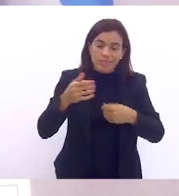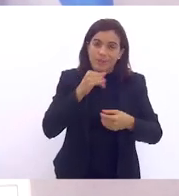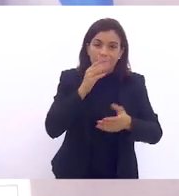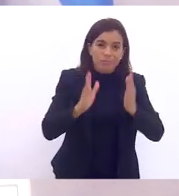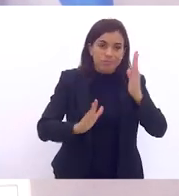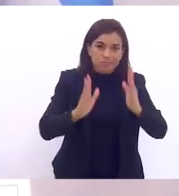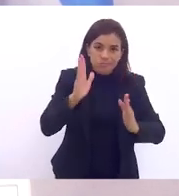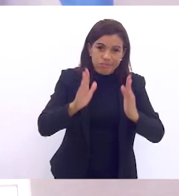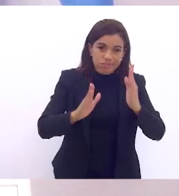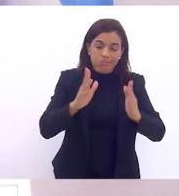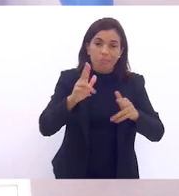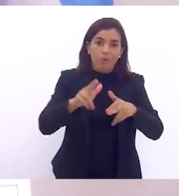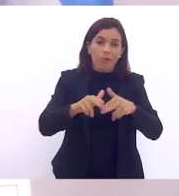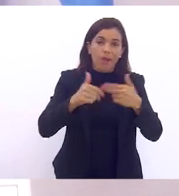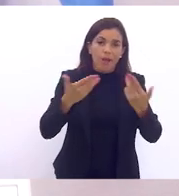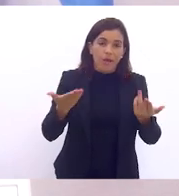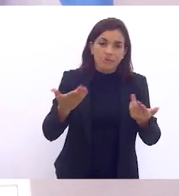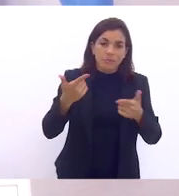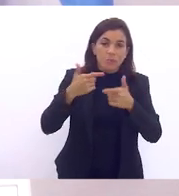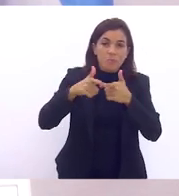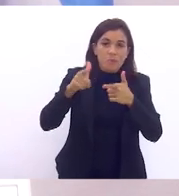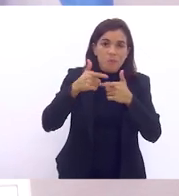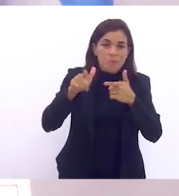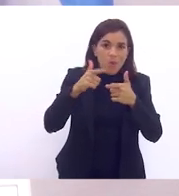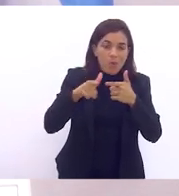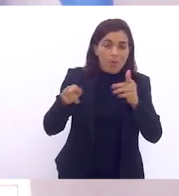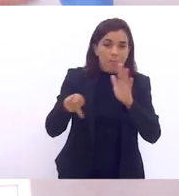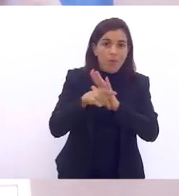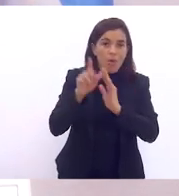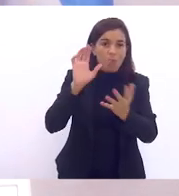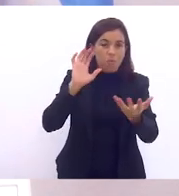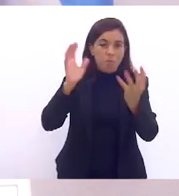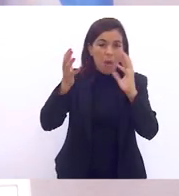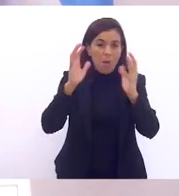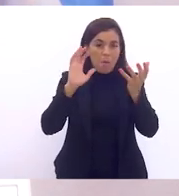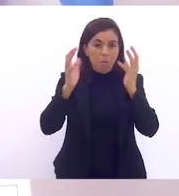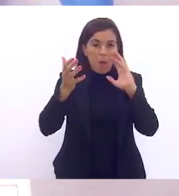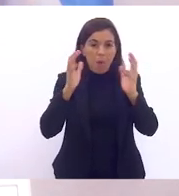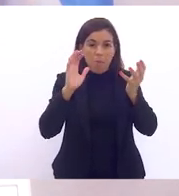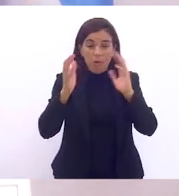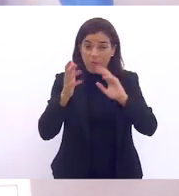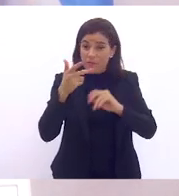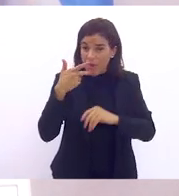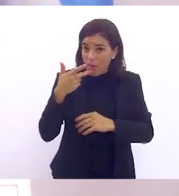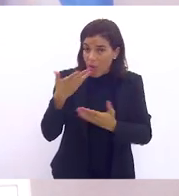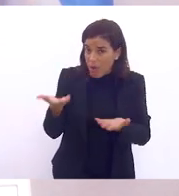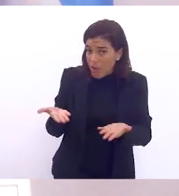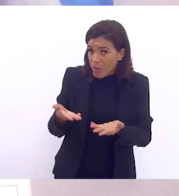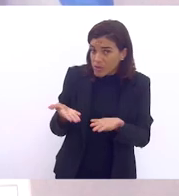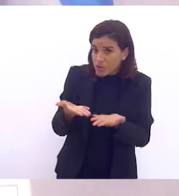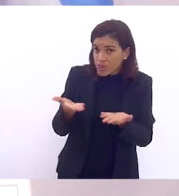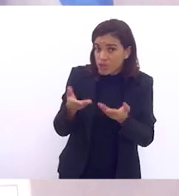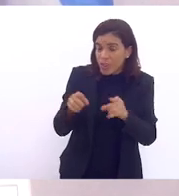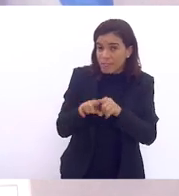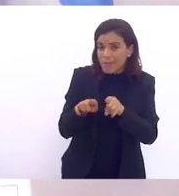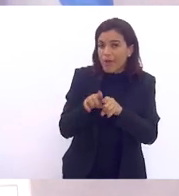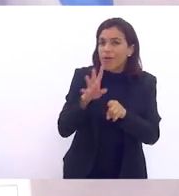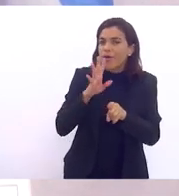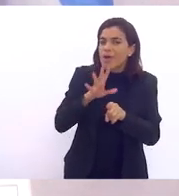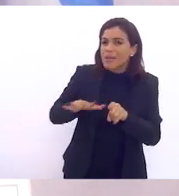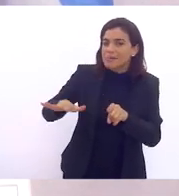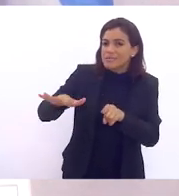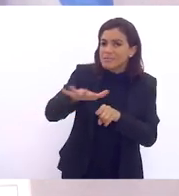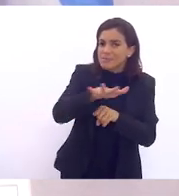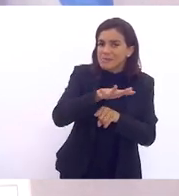um de um de um problema da natureza mesmo foi dito aqui eh quem conhece bem a região sabe